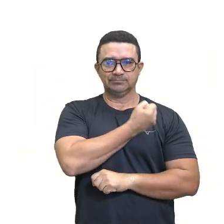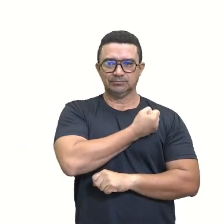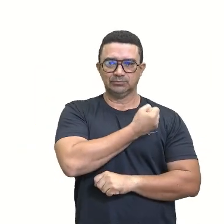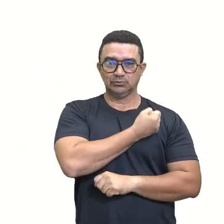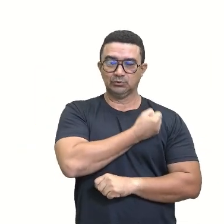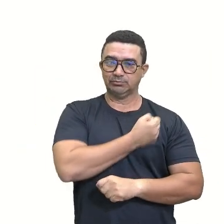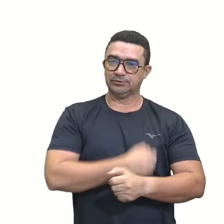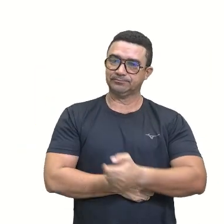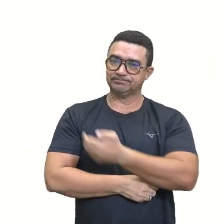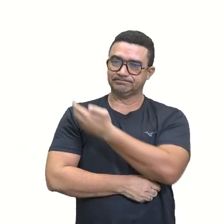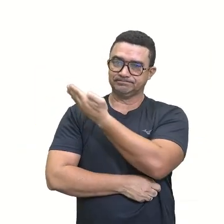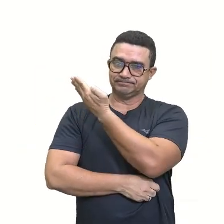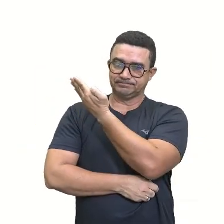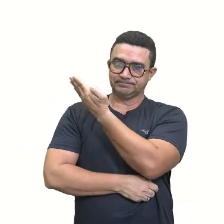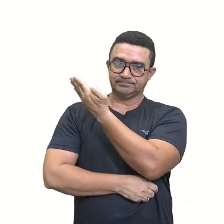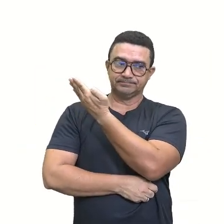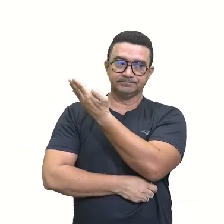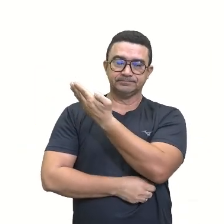0,73 bilhões,